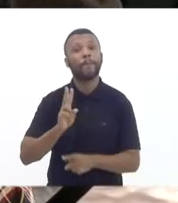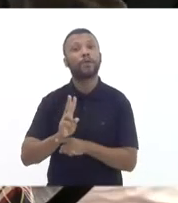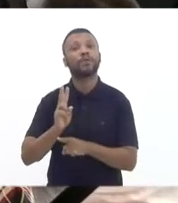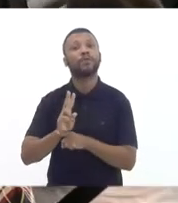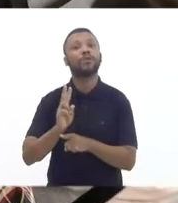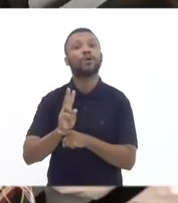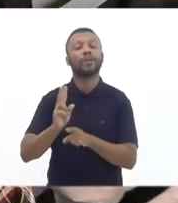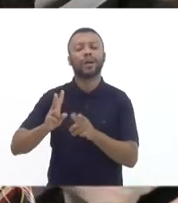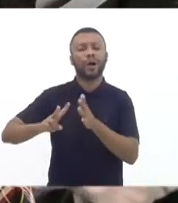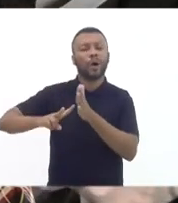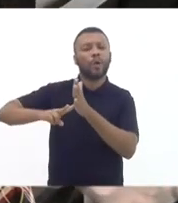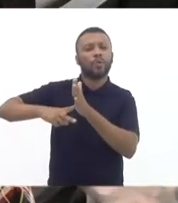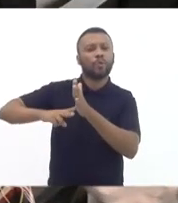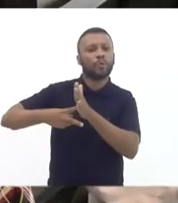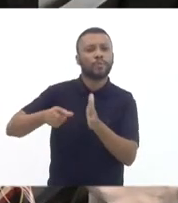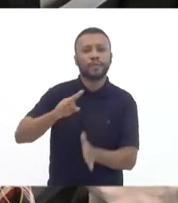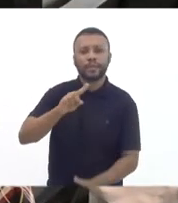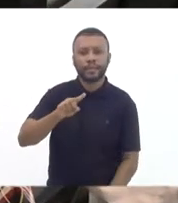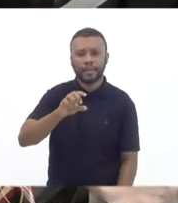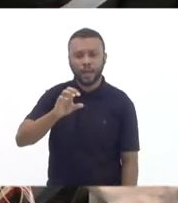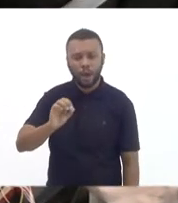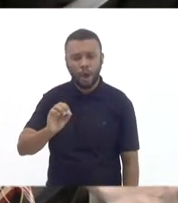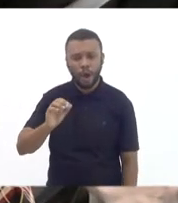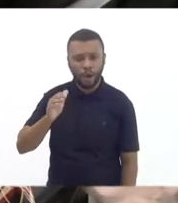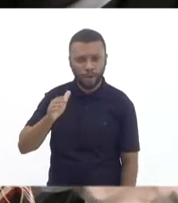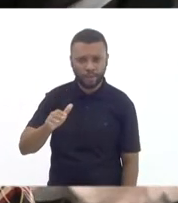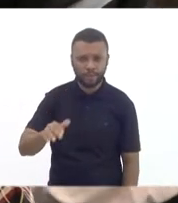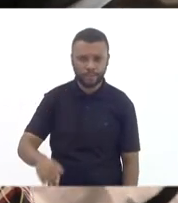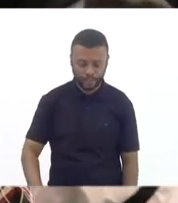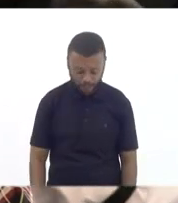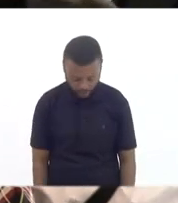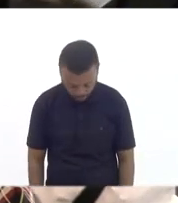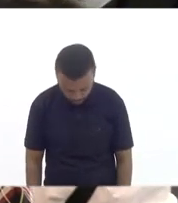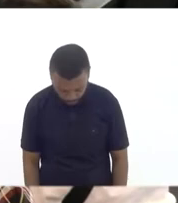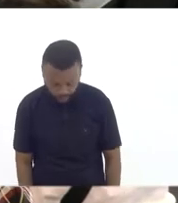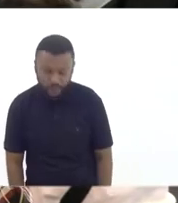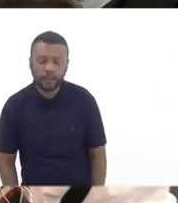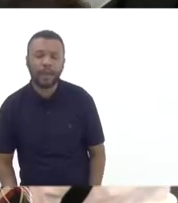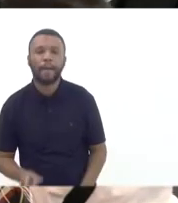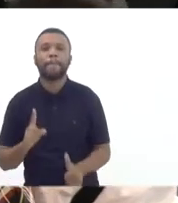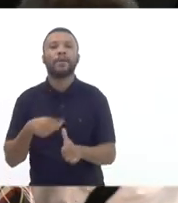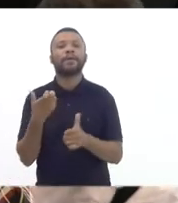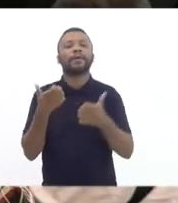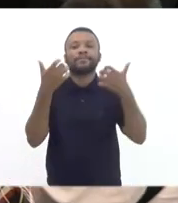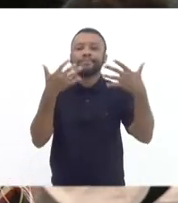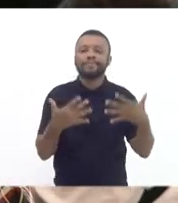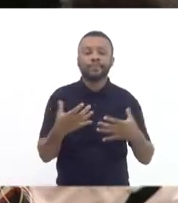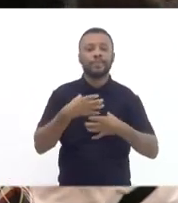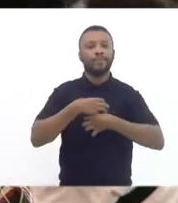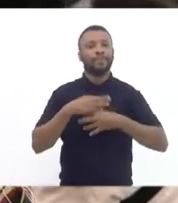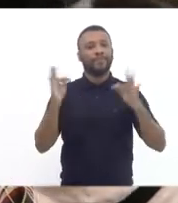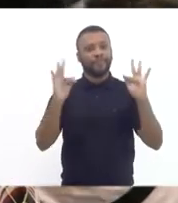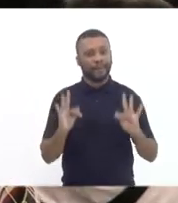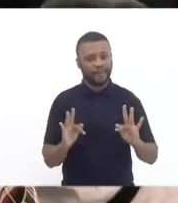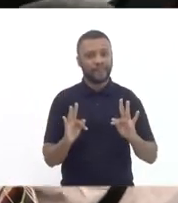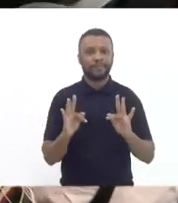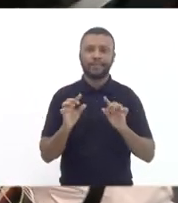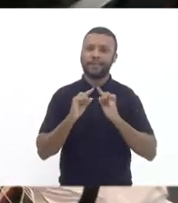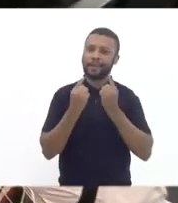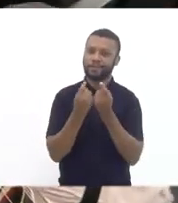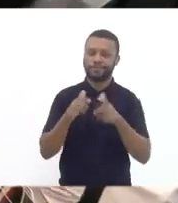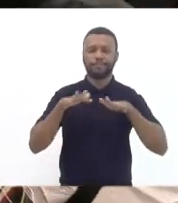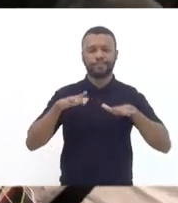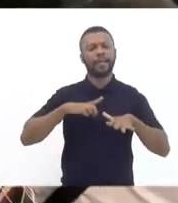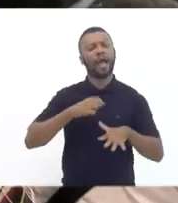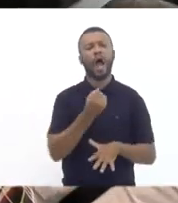da Zona Oeste chamado Os Gatos de 85. Primeiro, eu queria dizer que eu estou feliz com essa audiência, porque tem algumas questões